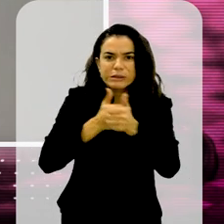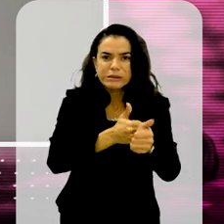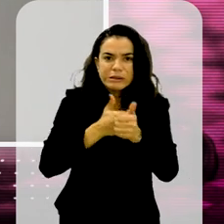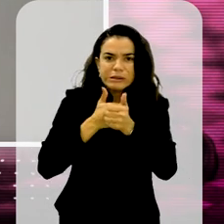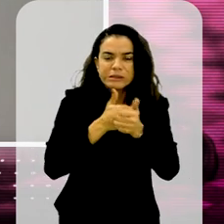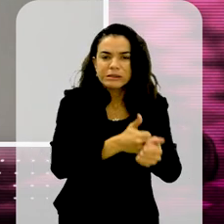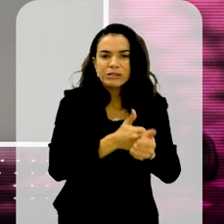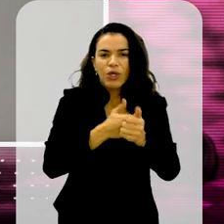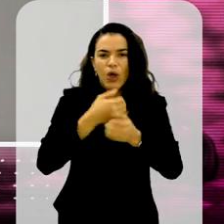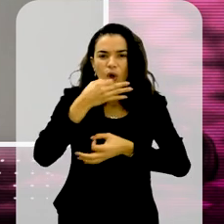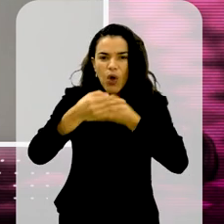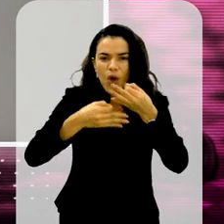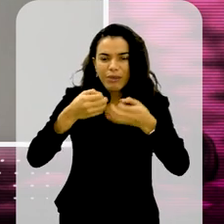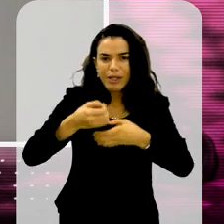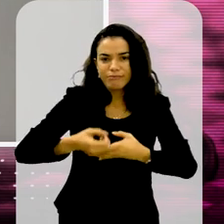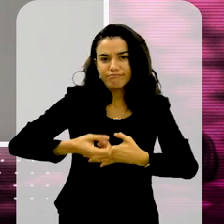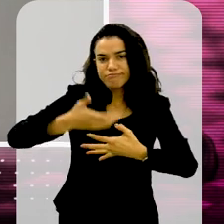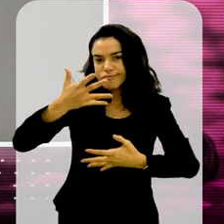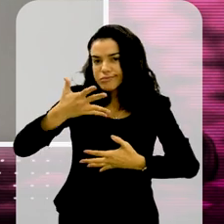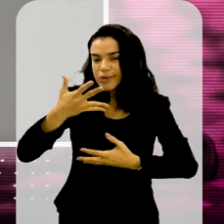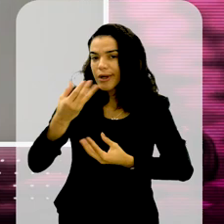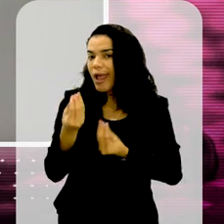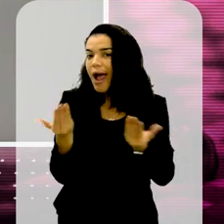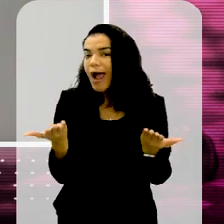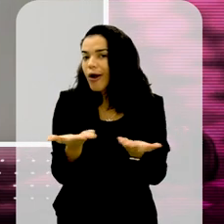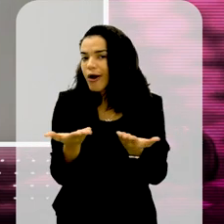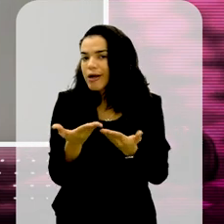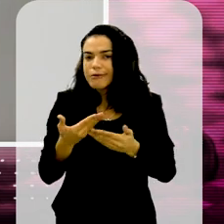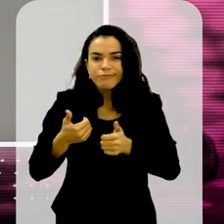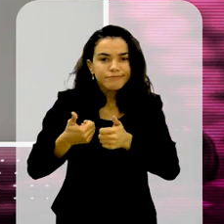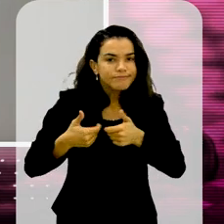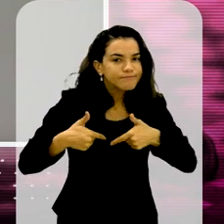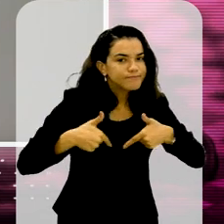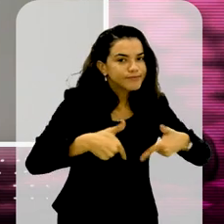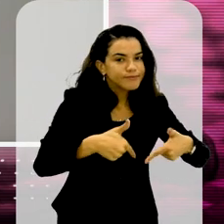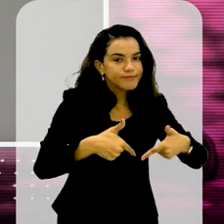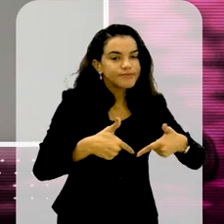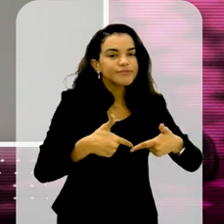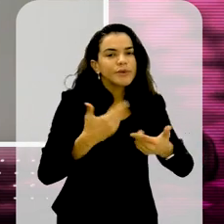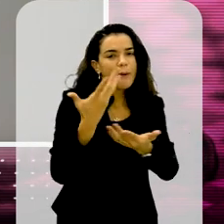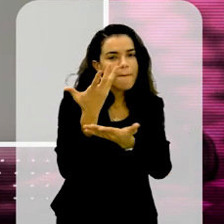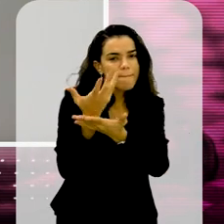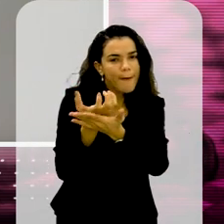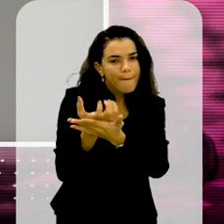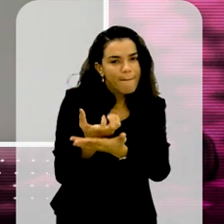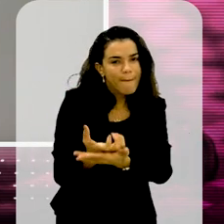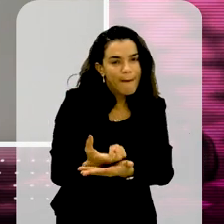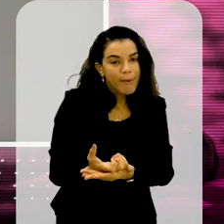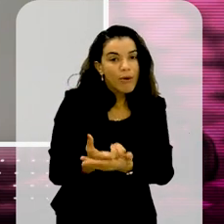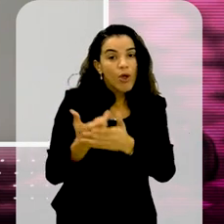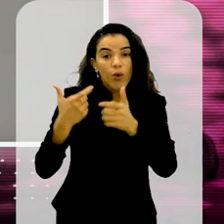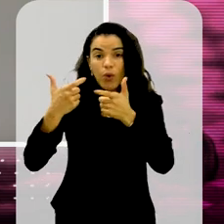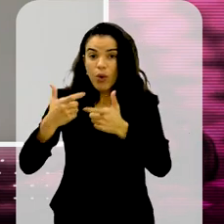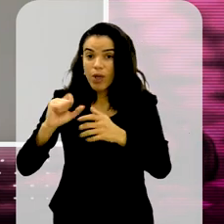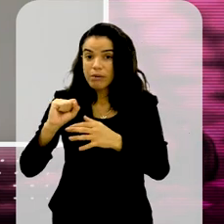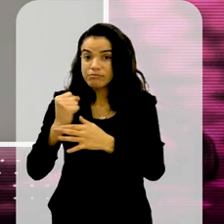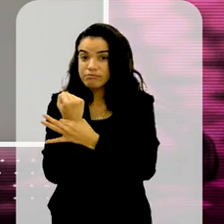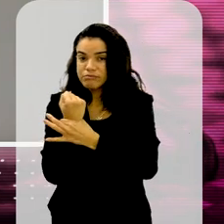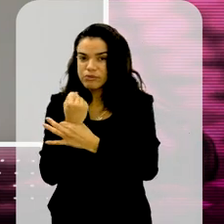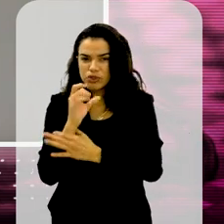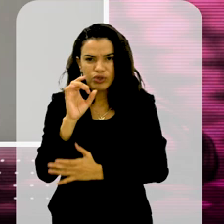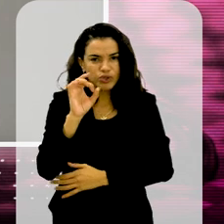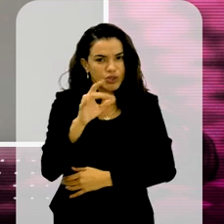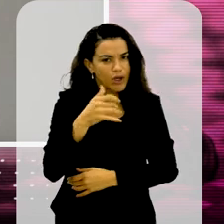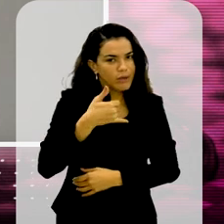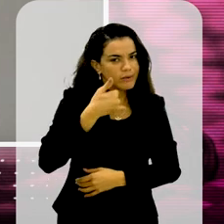te seguindo, comentários nas redes sociais. O que fazer? Primeiro ponto, armazene essas provas em um local